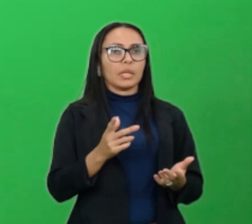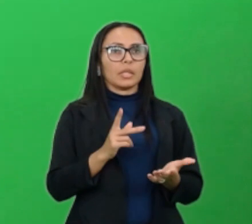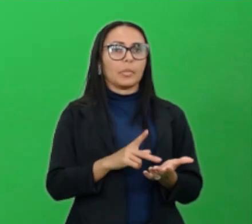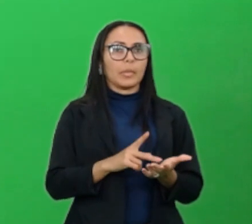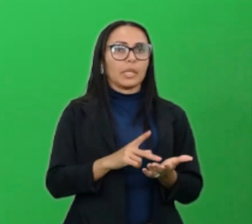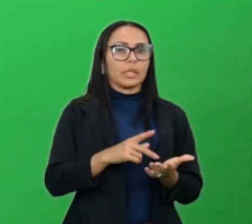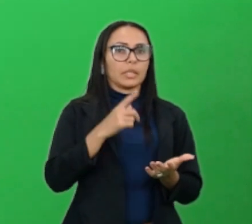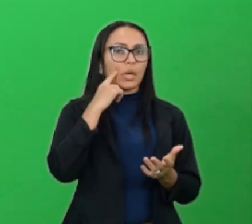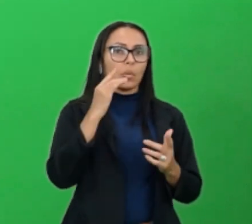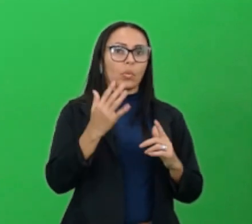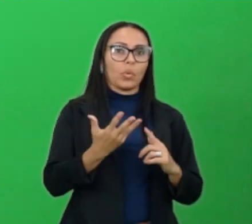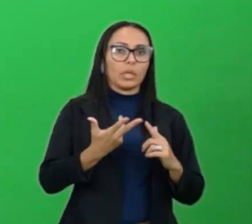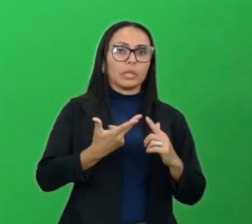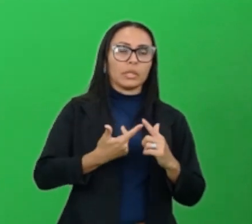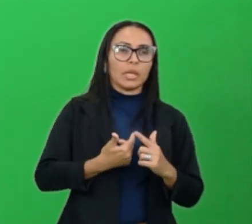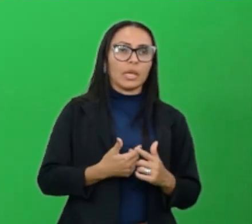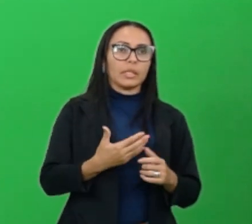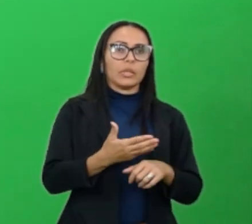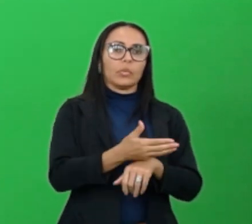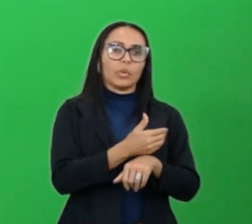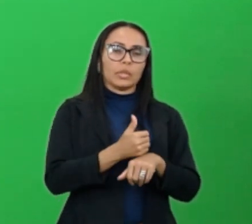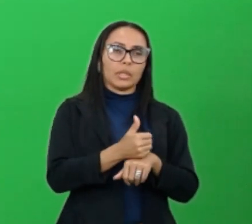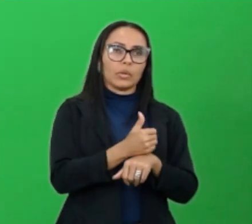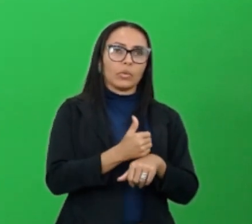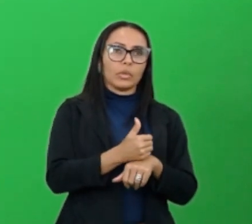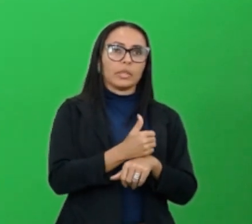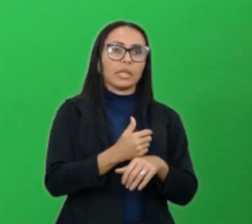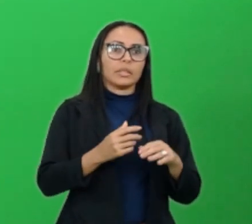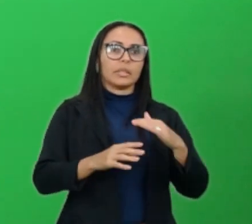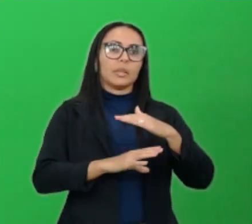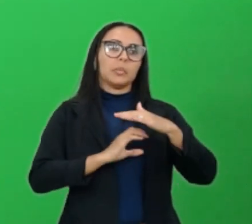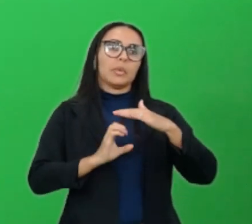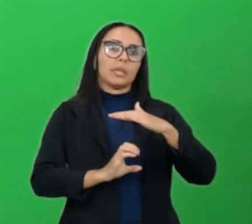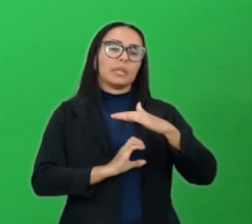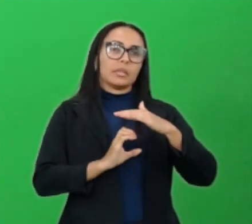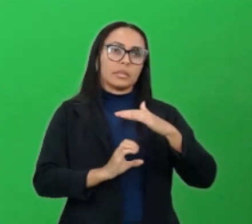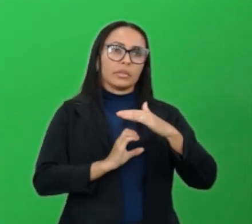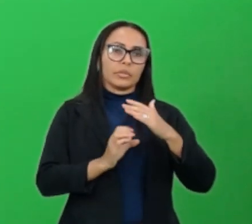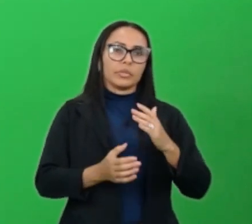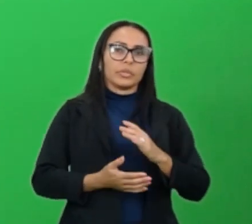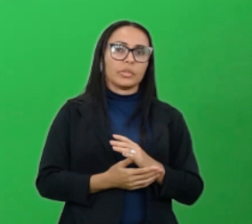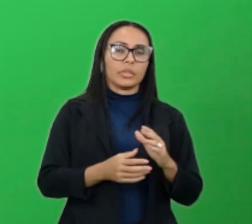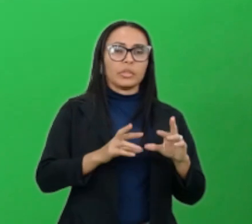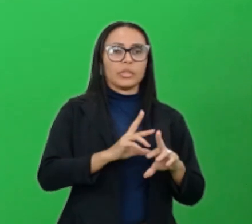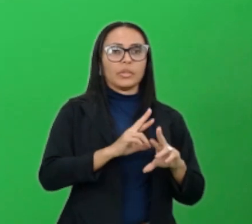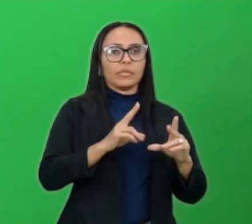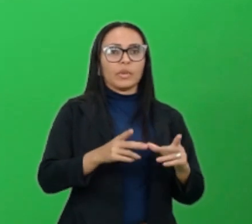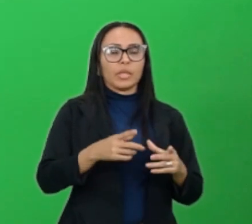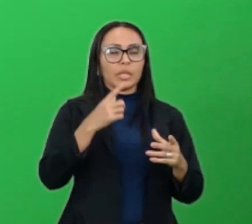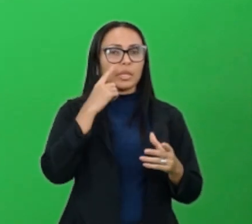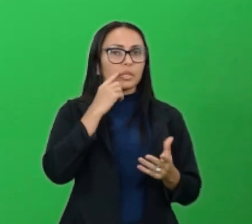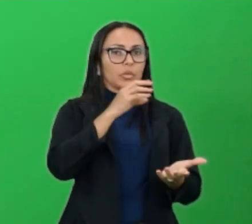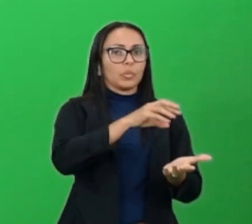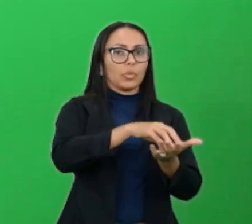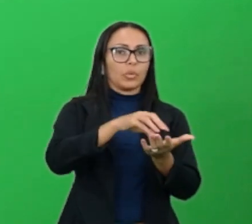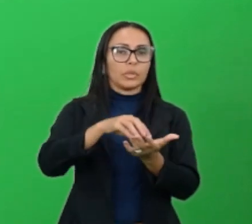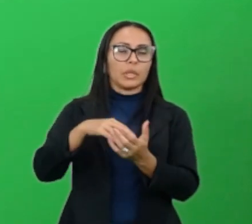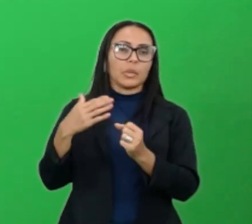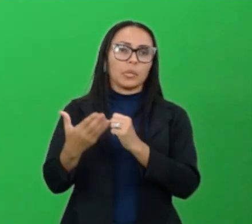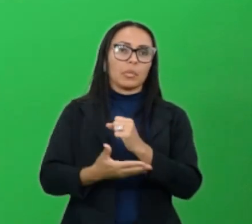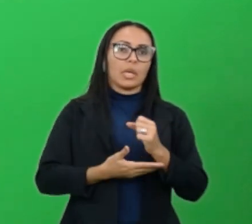da qualidade de empresas, né, e aí de diferentes portes de base tecnológica que a gente tem aqui no